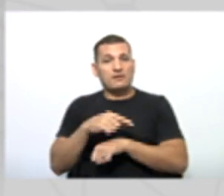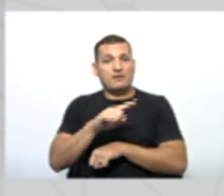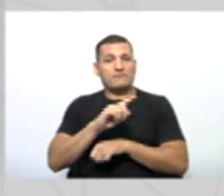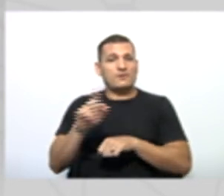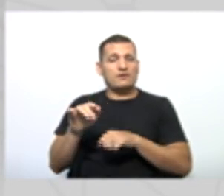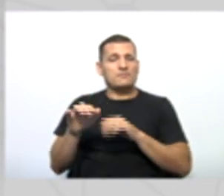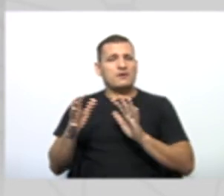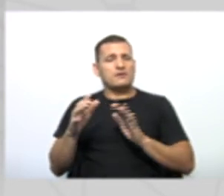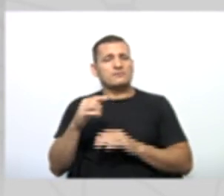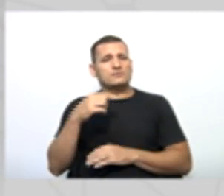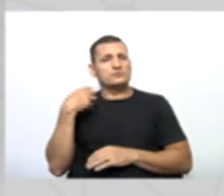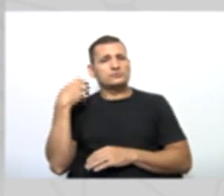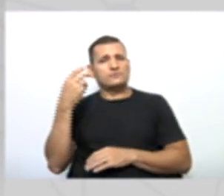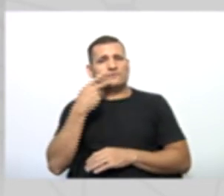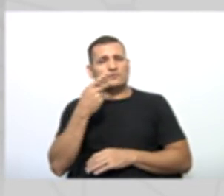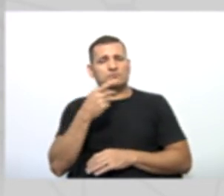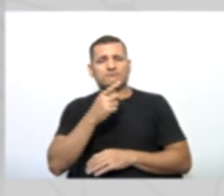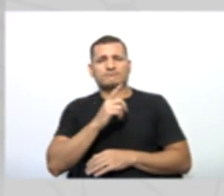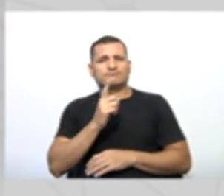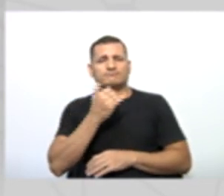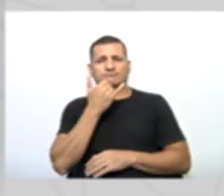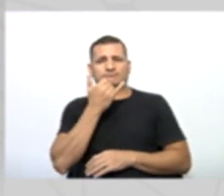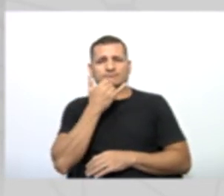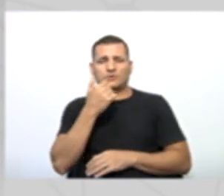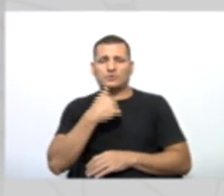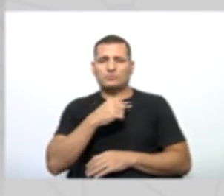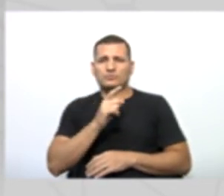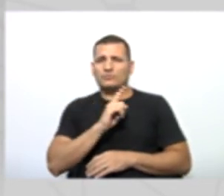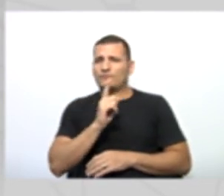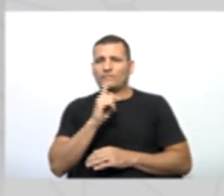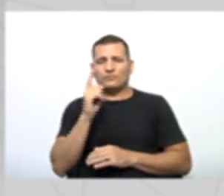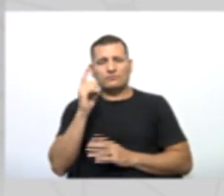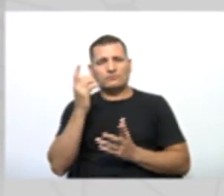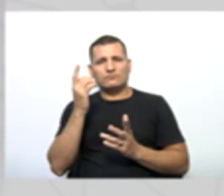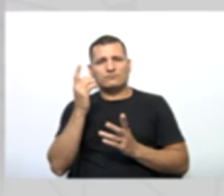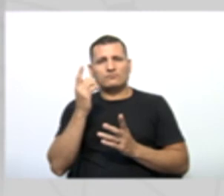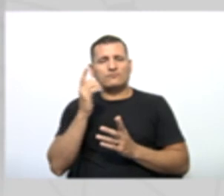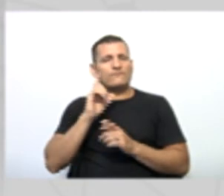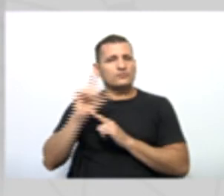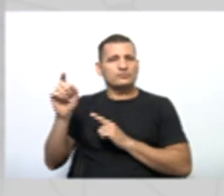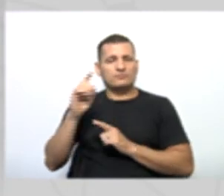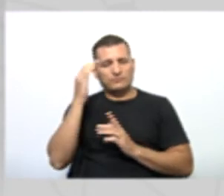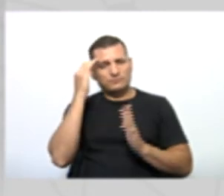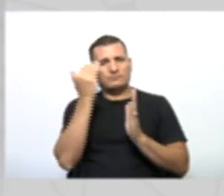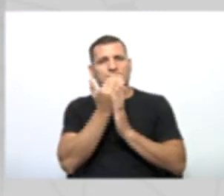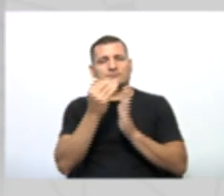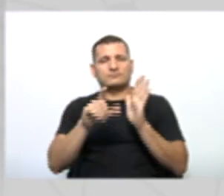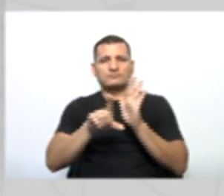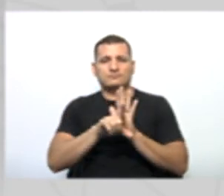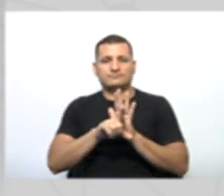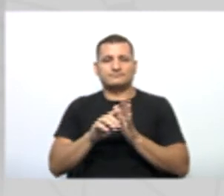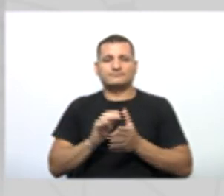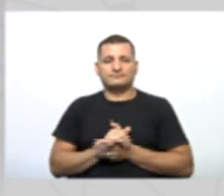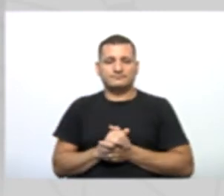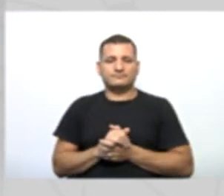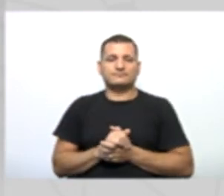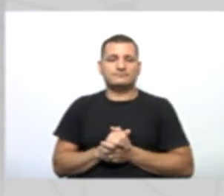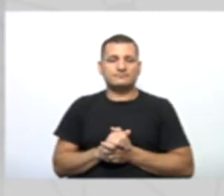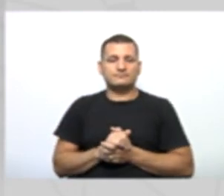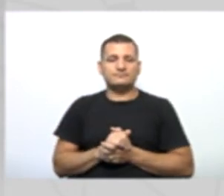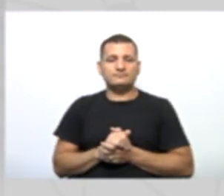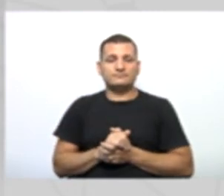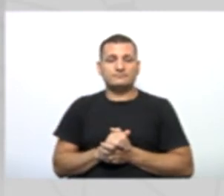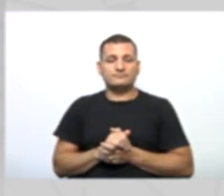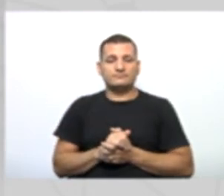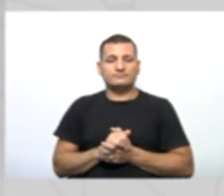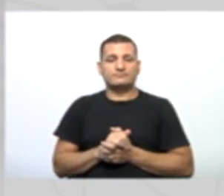ele era um bom cidadão, ele não poderia desrespeitar as normas de Atenas. Já Aristóteles vai destacar a importância